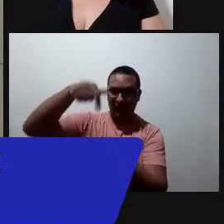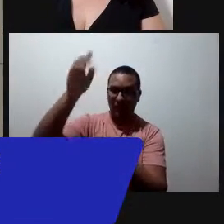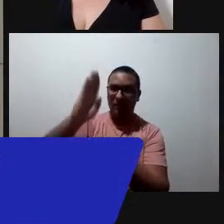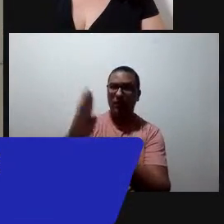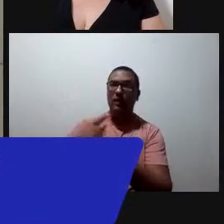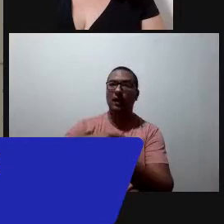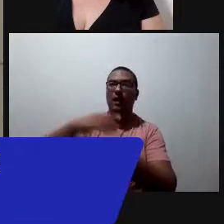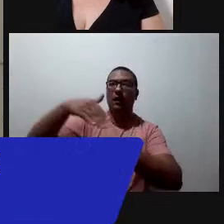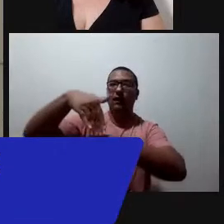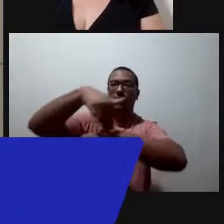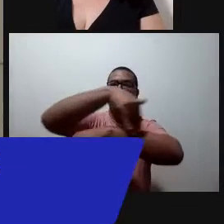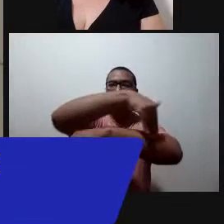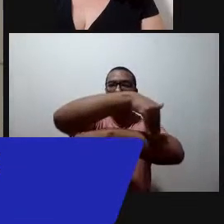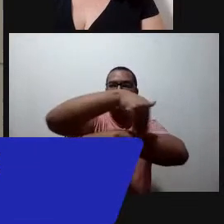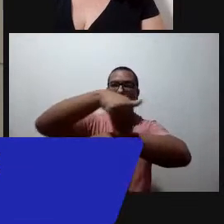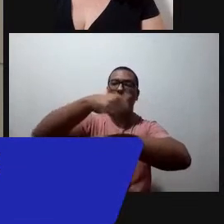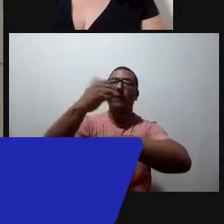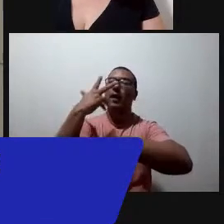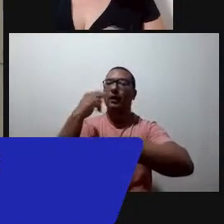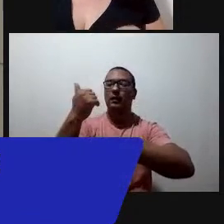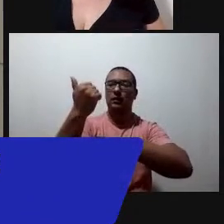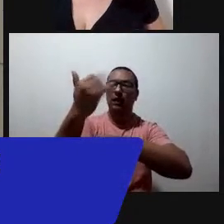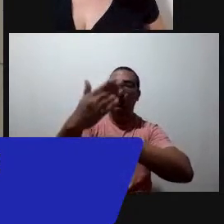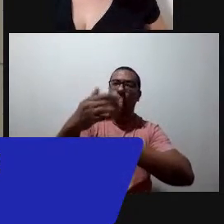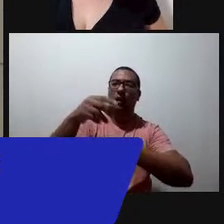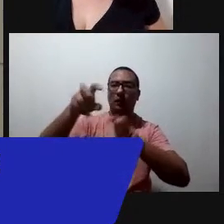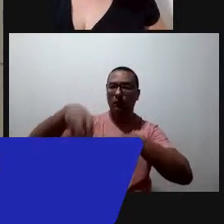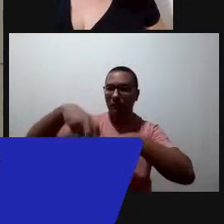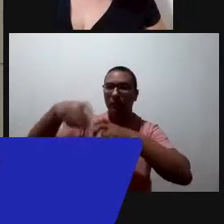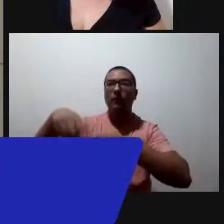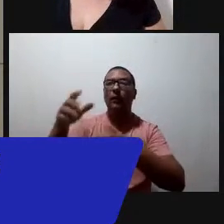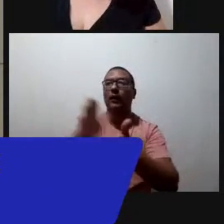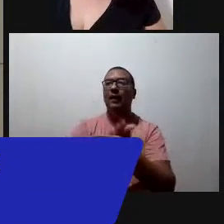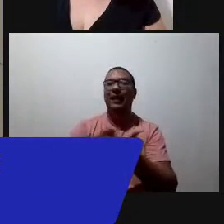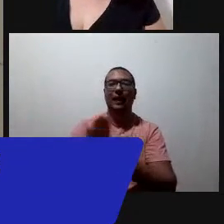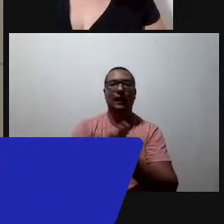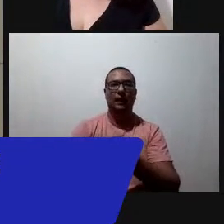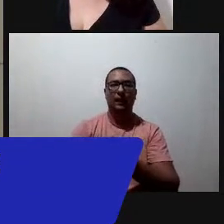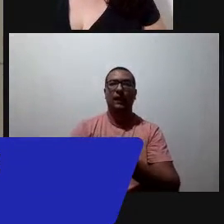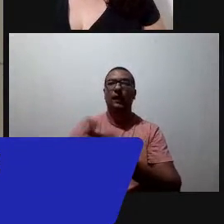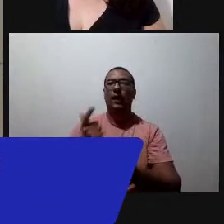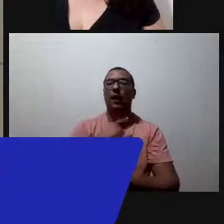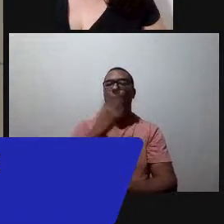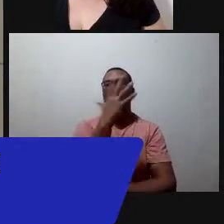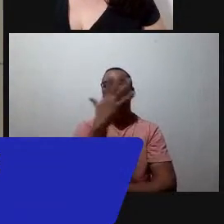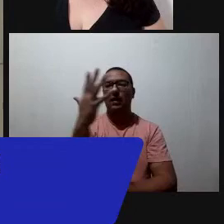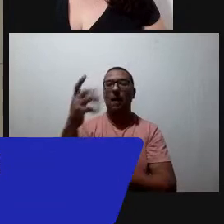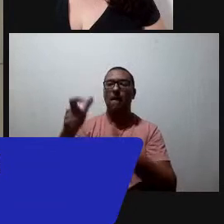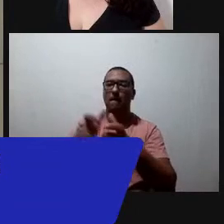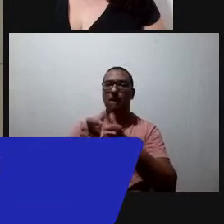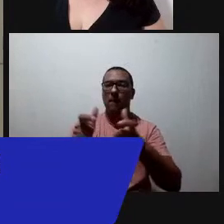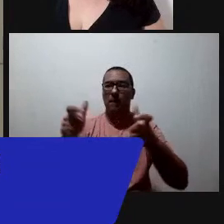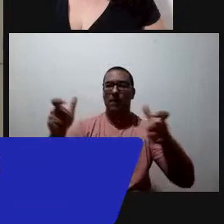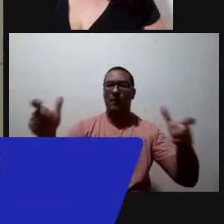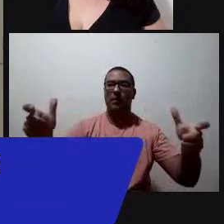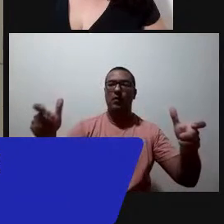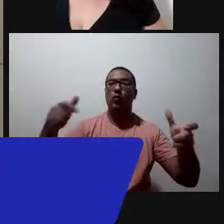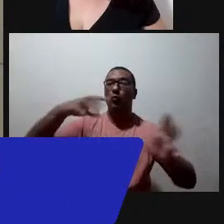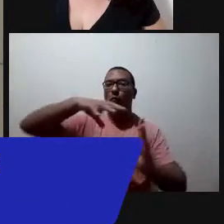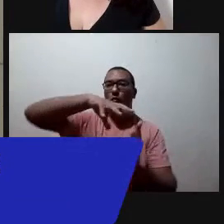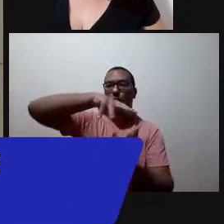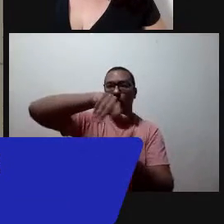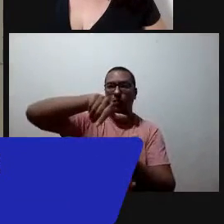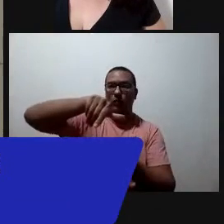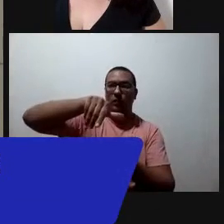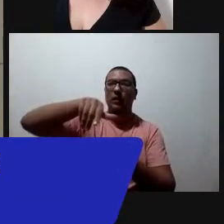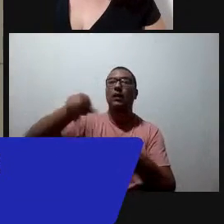fronteiras agrícolas não exploradas. É o país que detém a maior floresta tropical do mundo. Isso é um ativo,